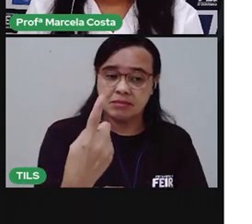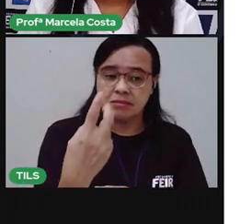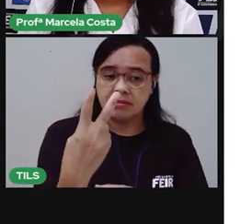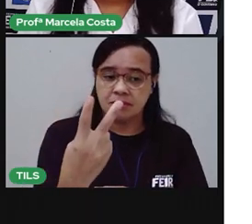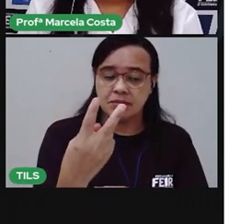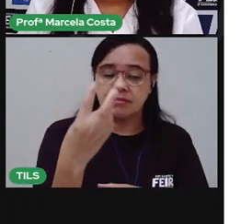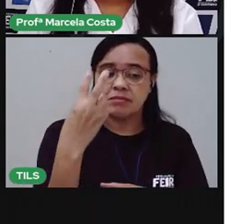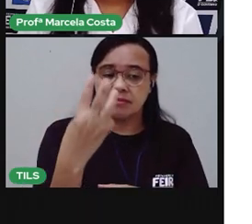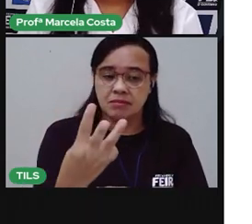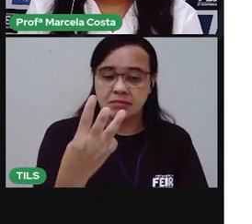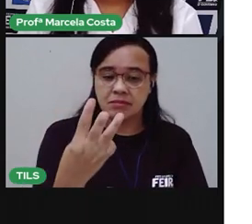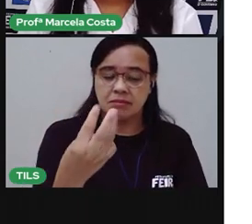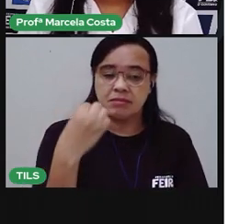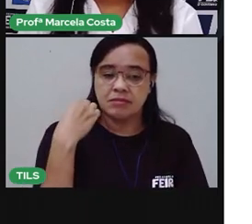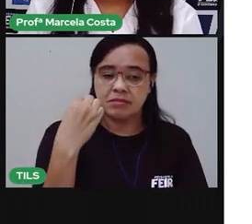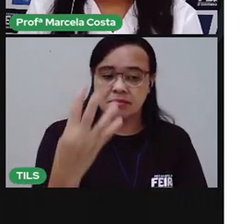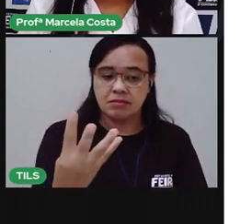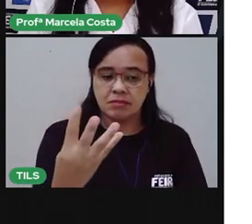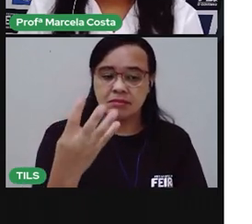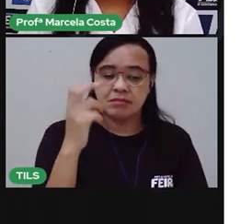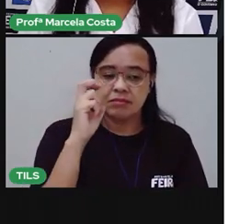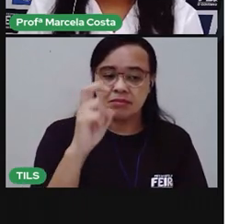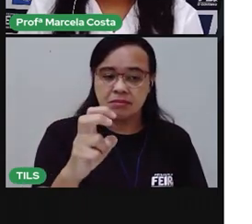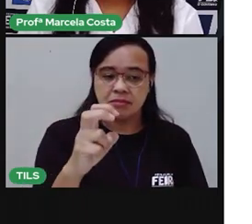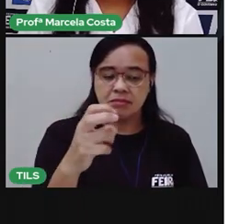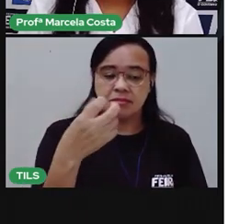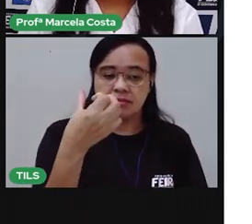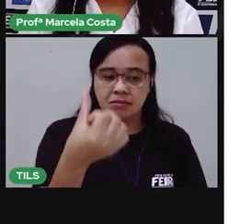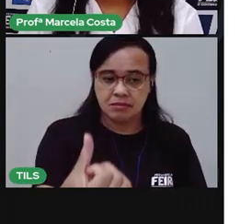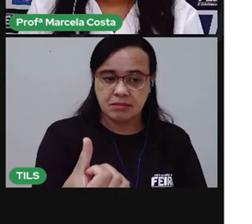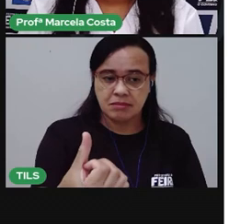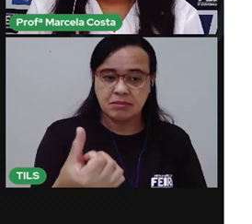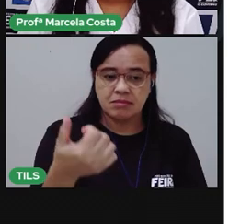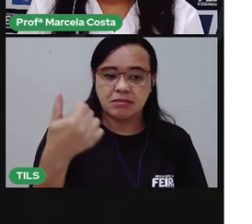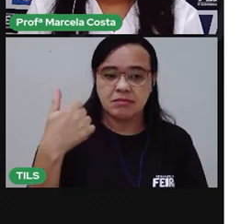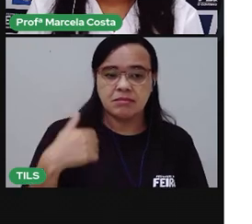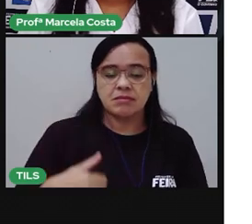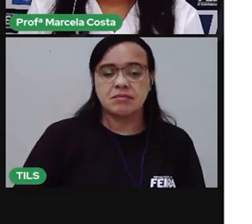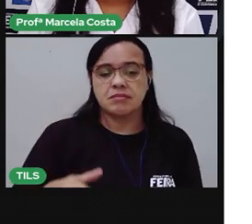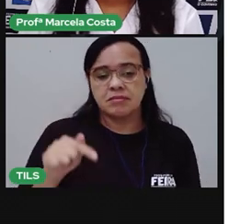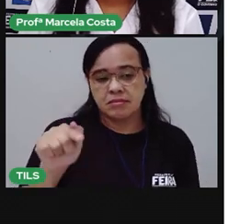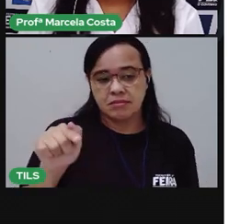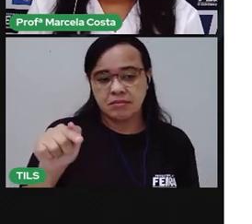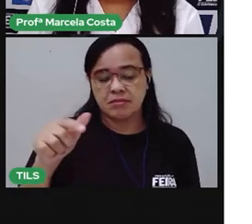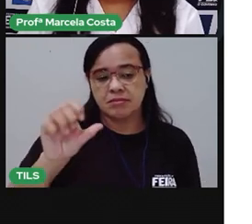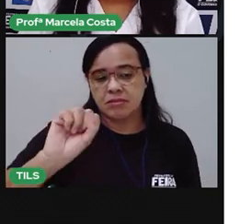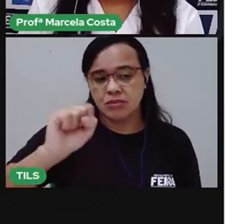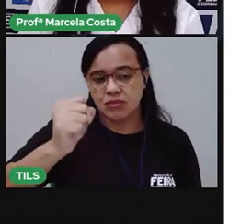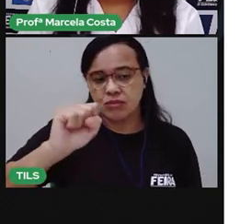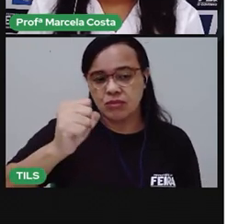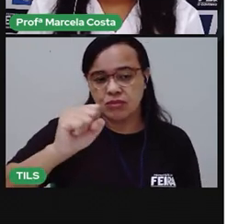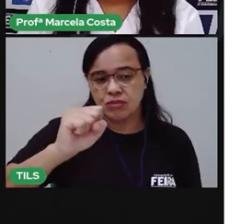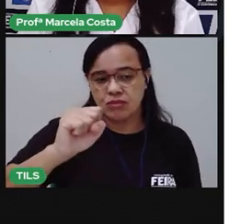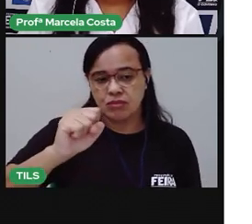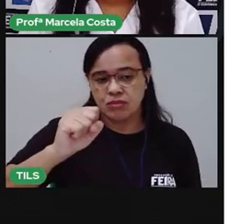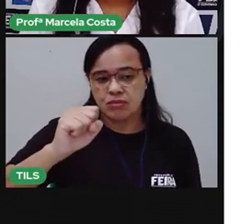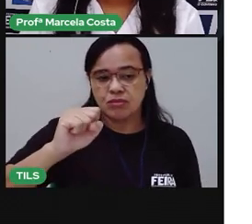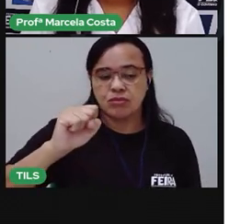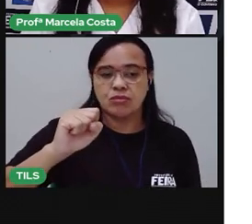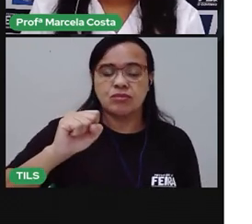duas três quatro cinco seis sete oito